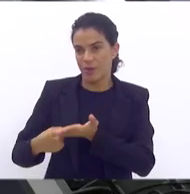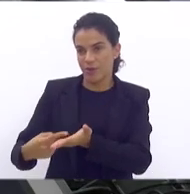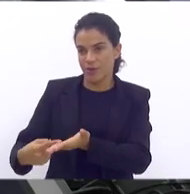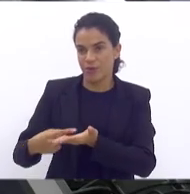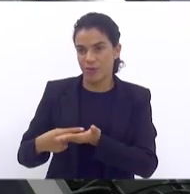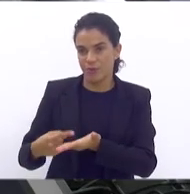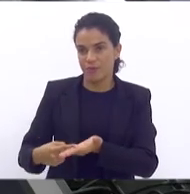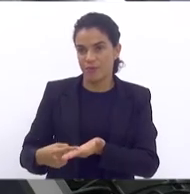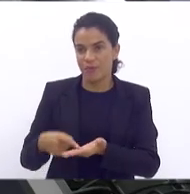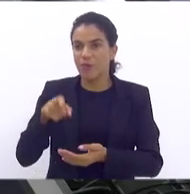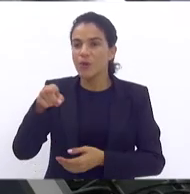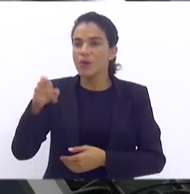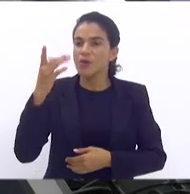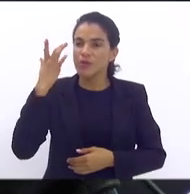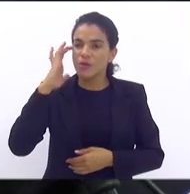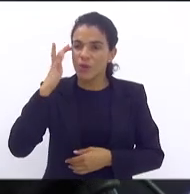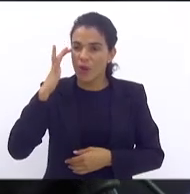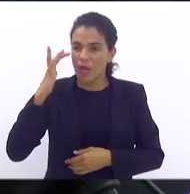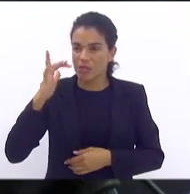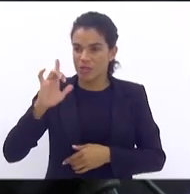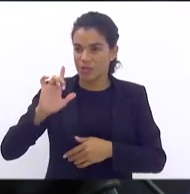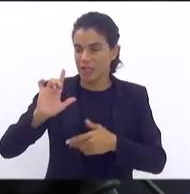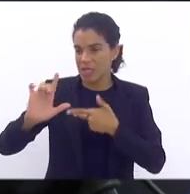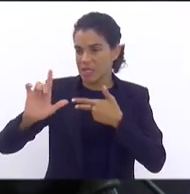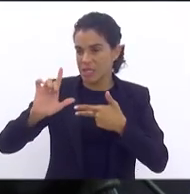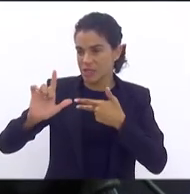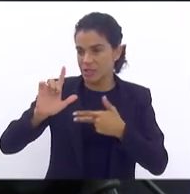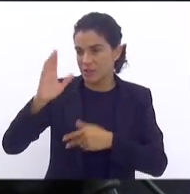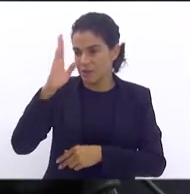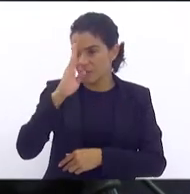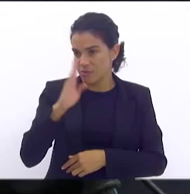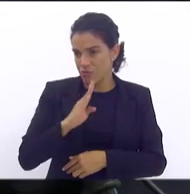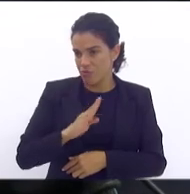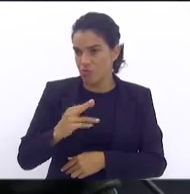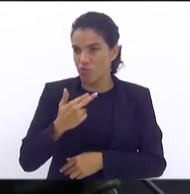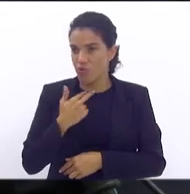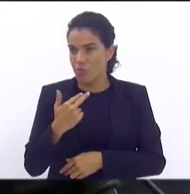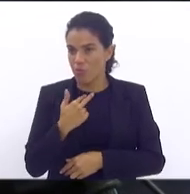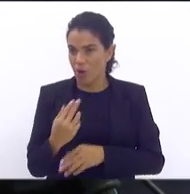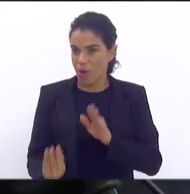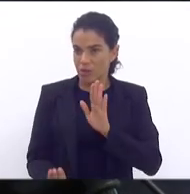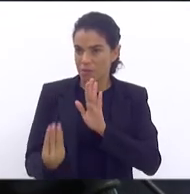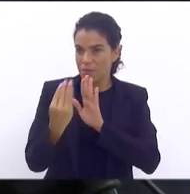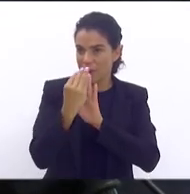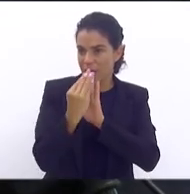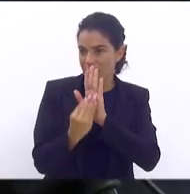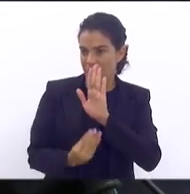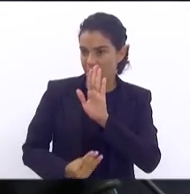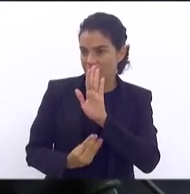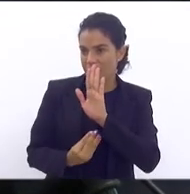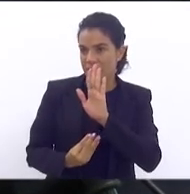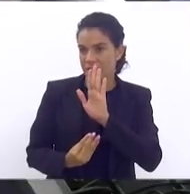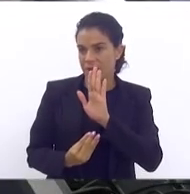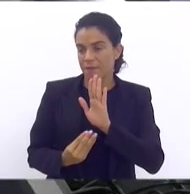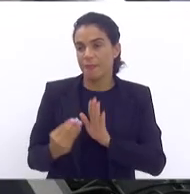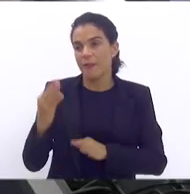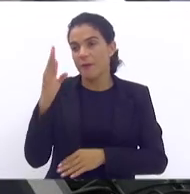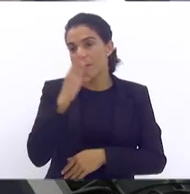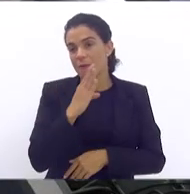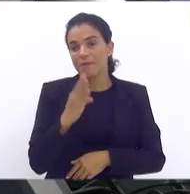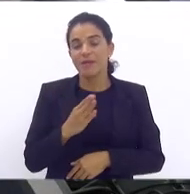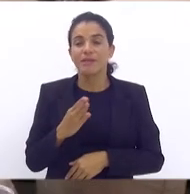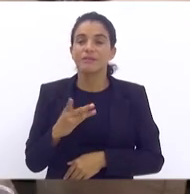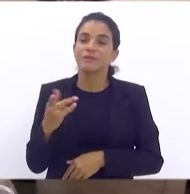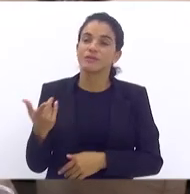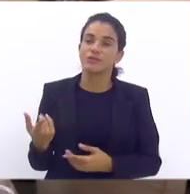do Direito do Mar. E o senhor acha que a legislação brasileira não poderia prever isso independentemente da legislação internacional? O Brasil é signatário